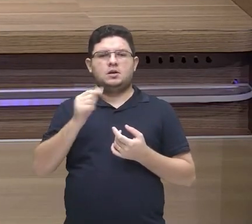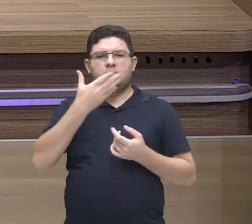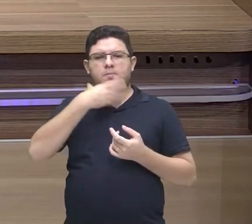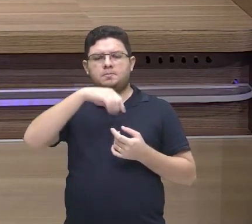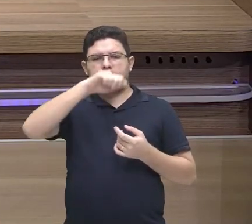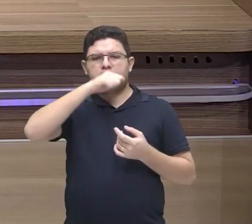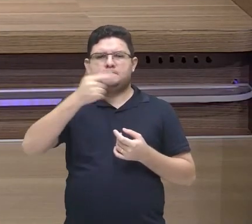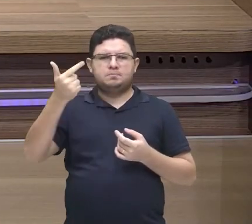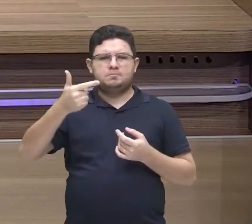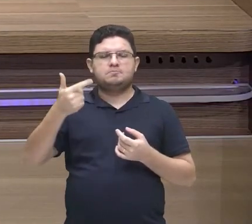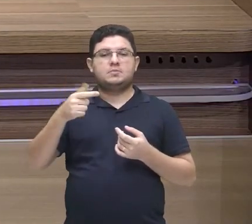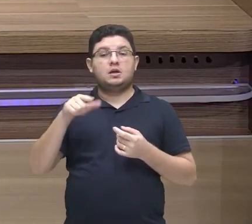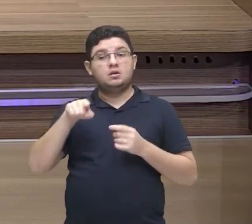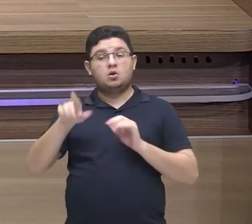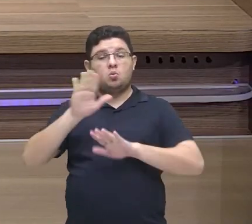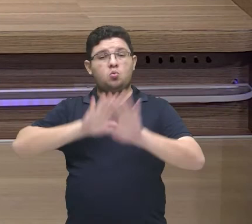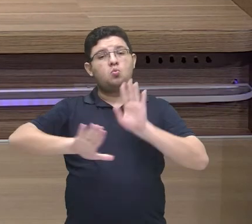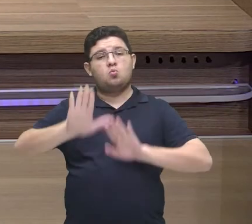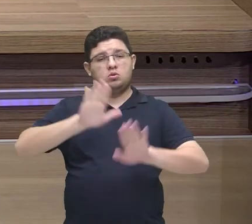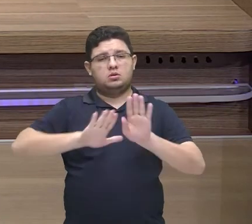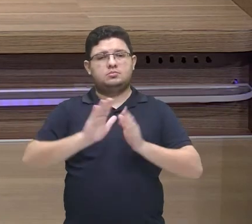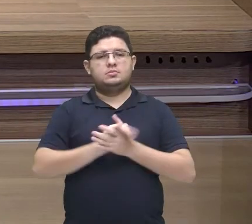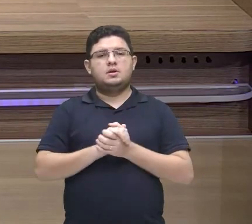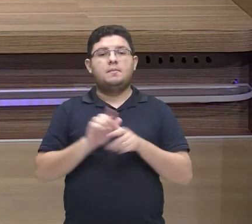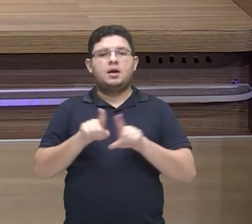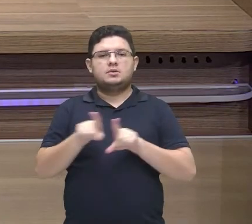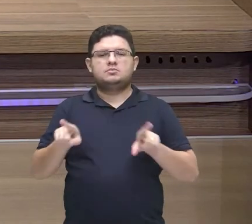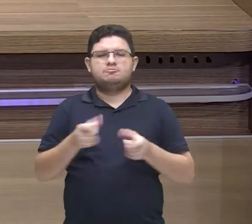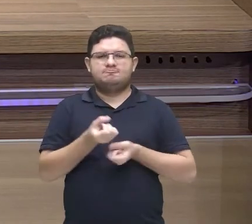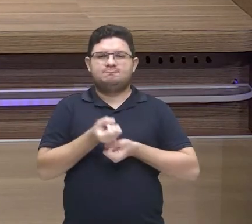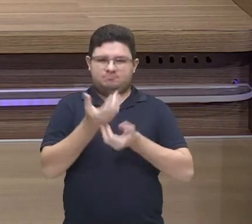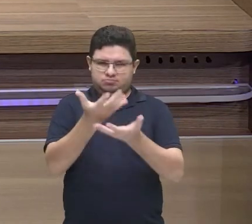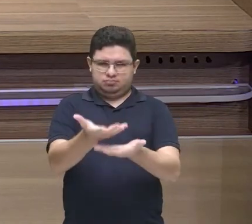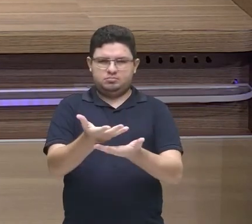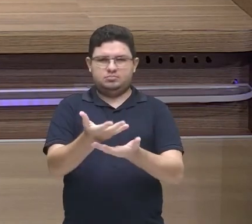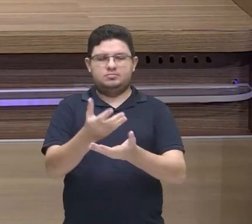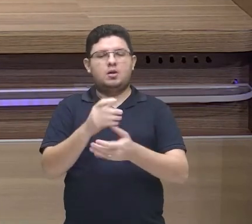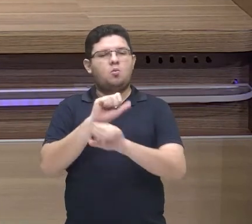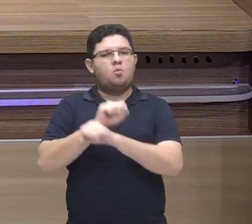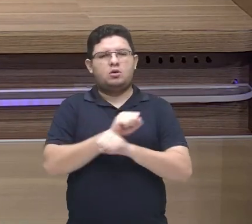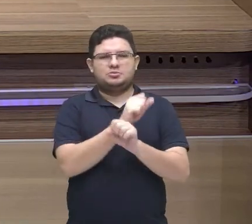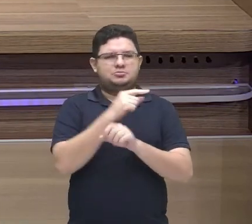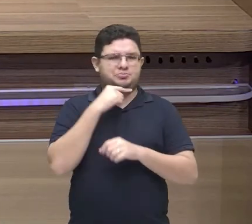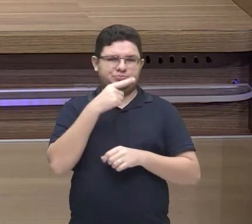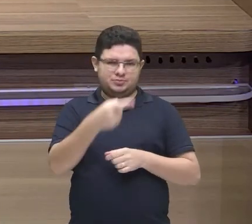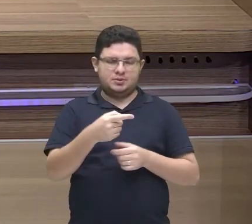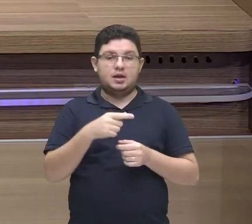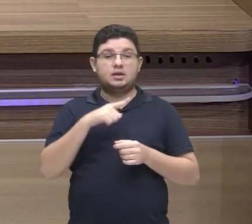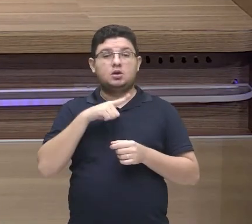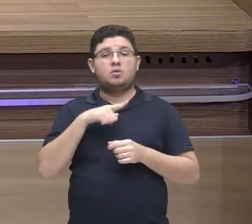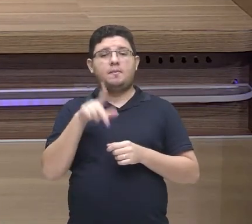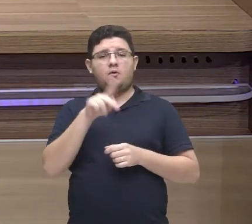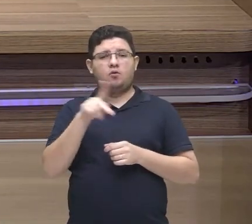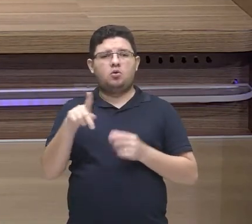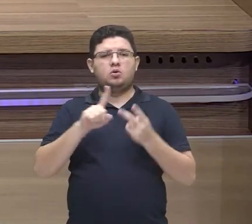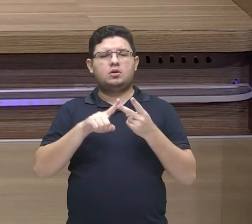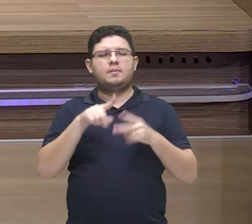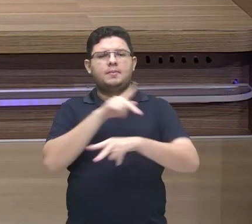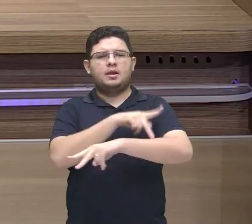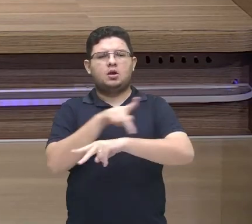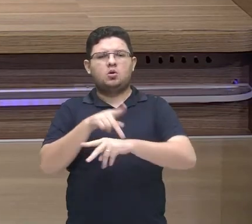isso. Mas precisa botar para fora, porque senão a gente não protege. Então tem a professora, tem o pedagogo, tem o orientador,